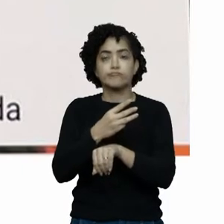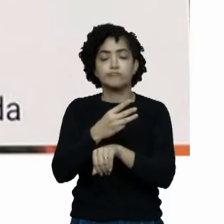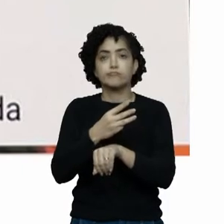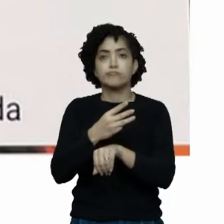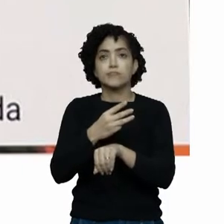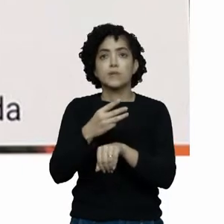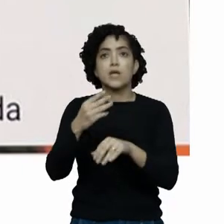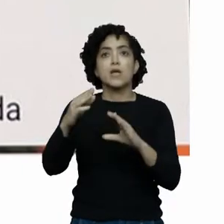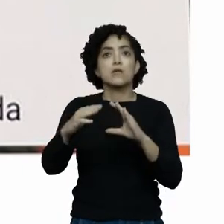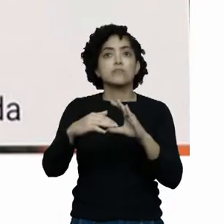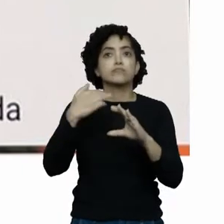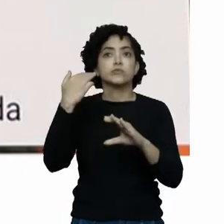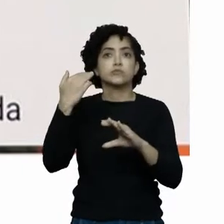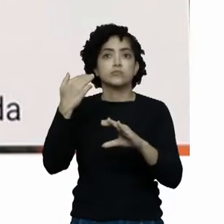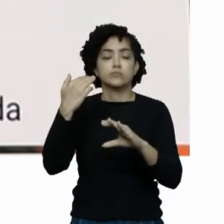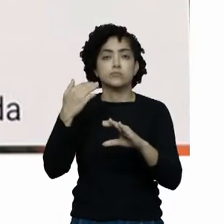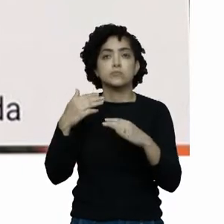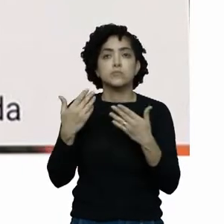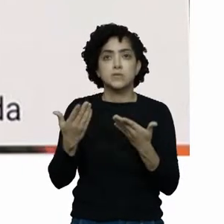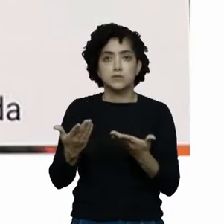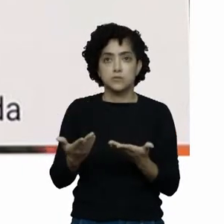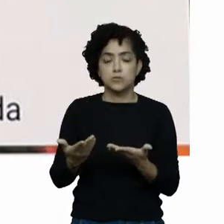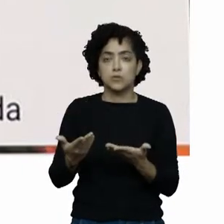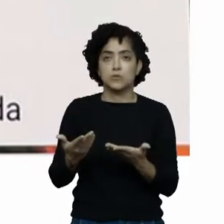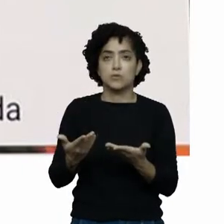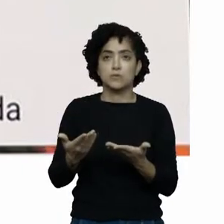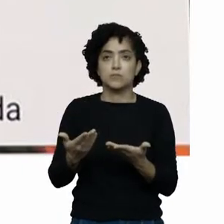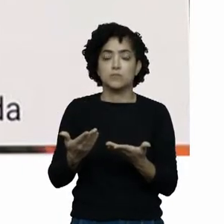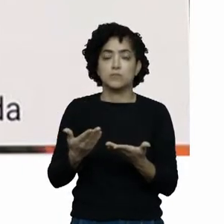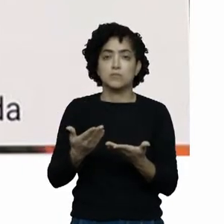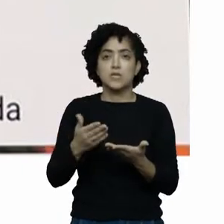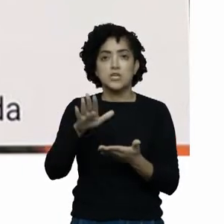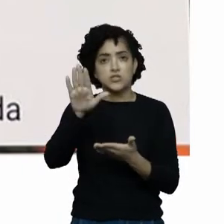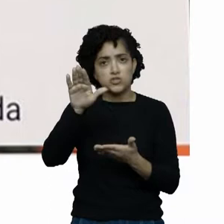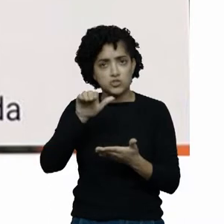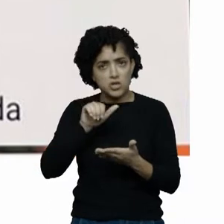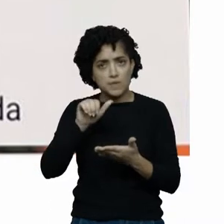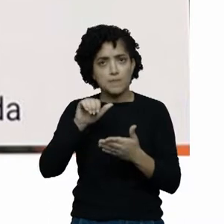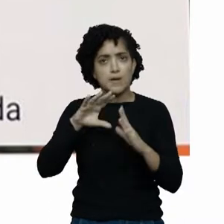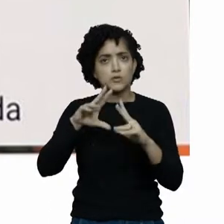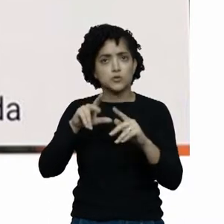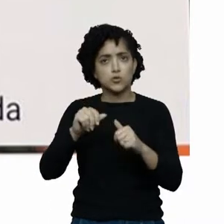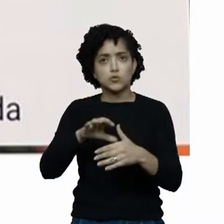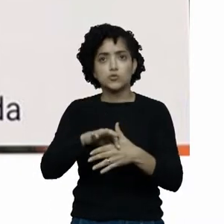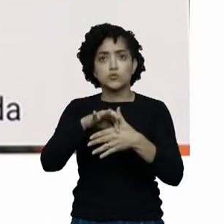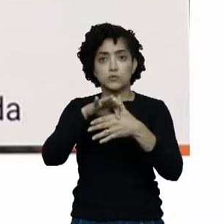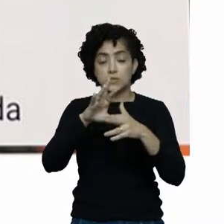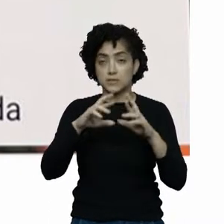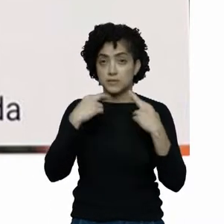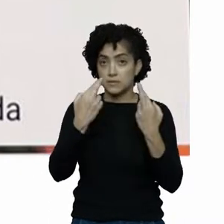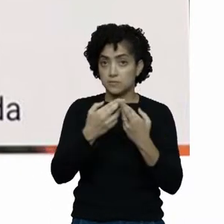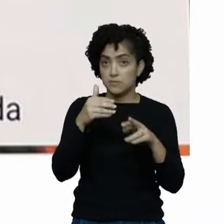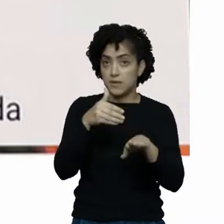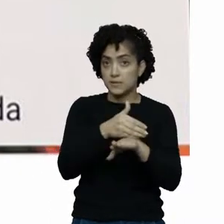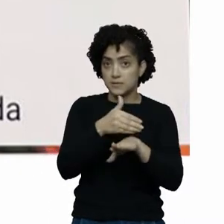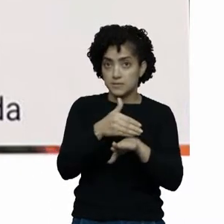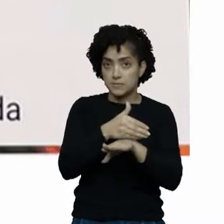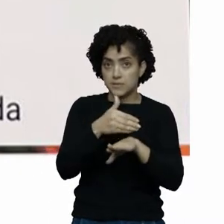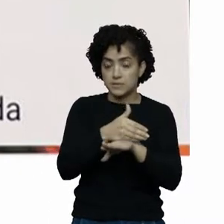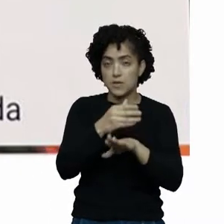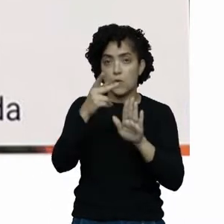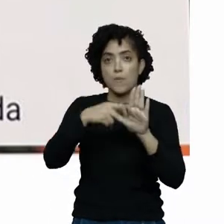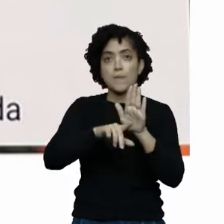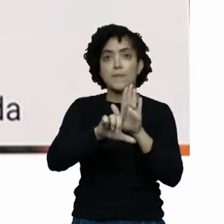mandou a sua assessoria a provocar todos os líderes para reunião para tratar do